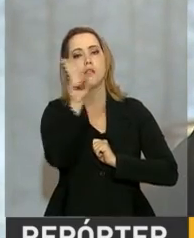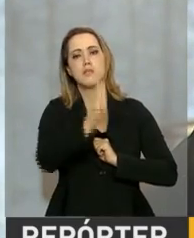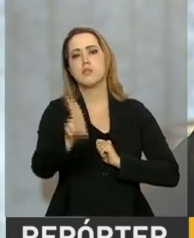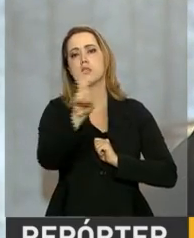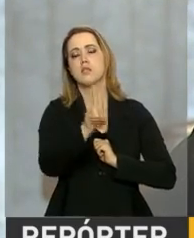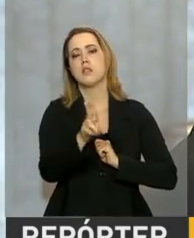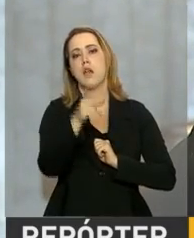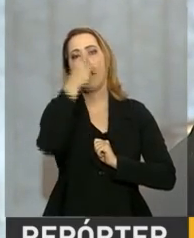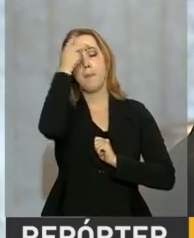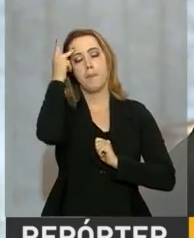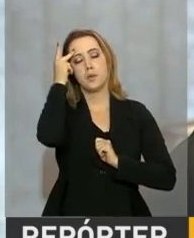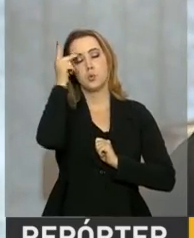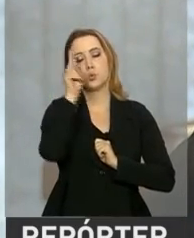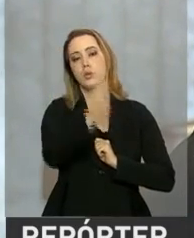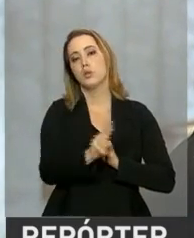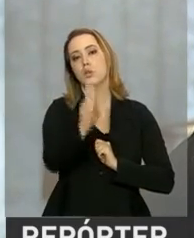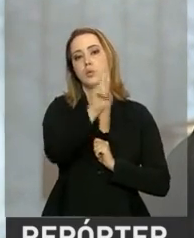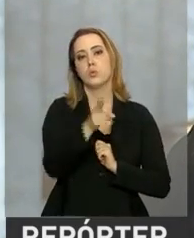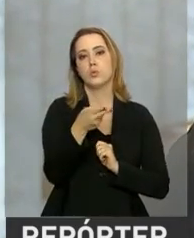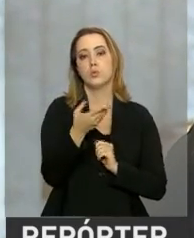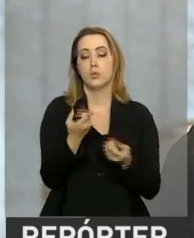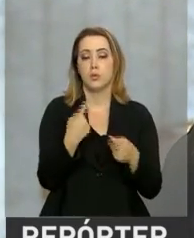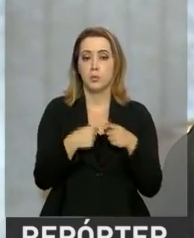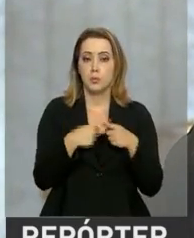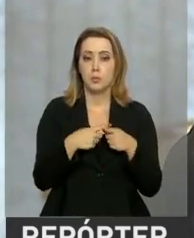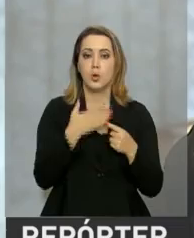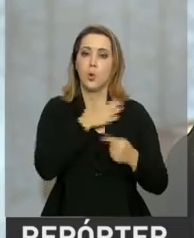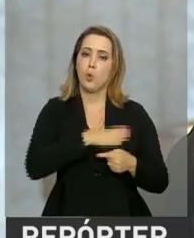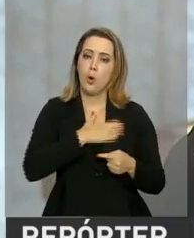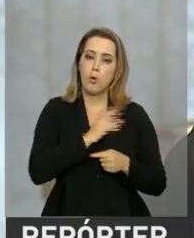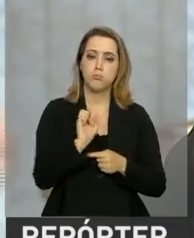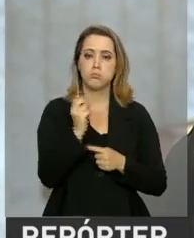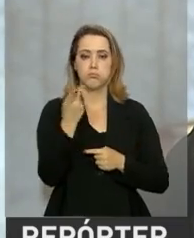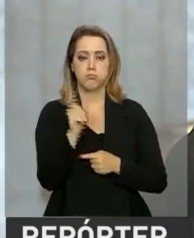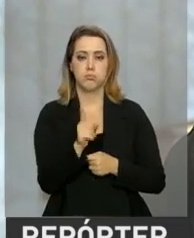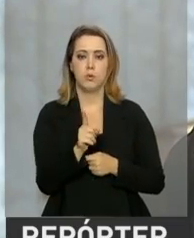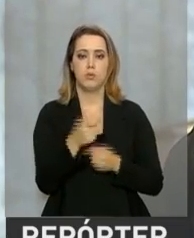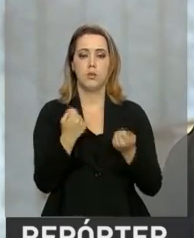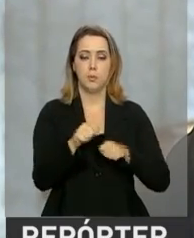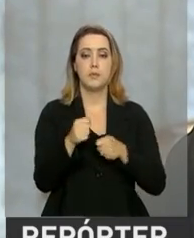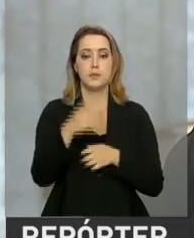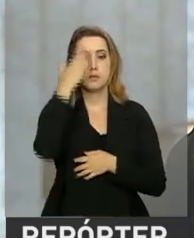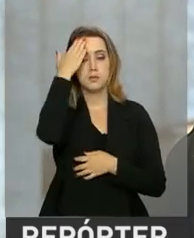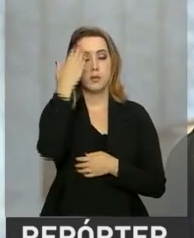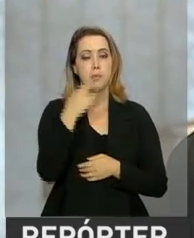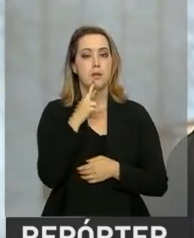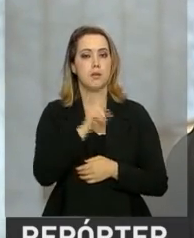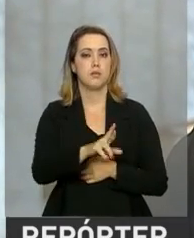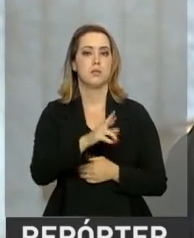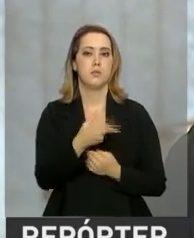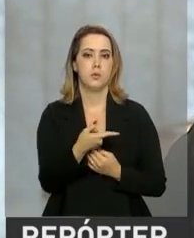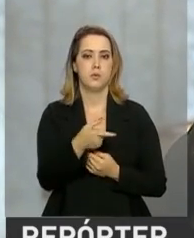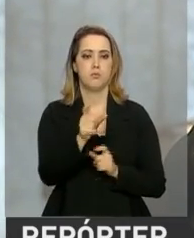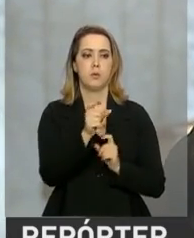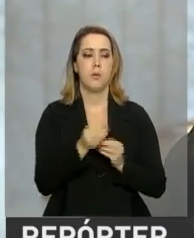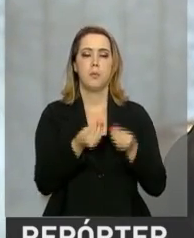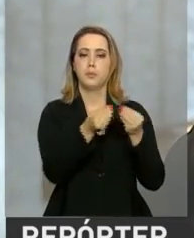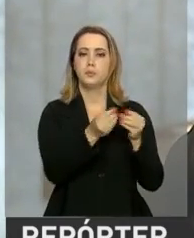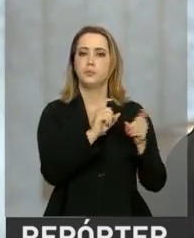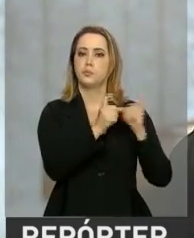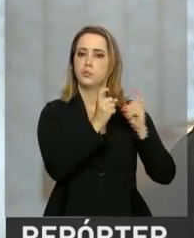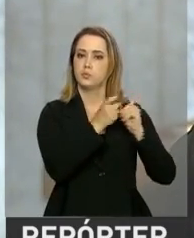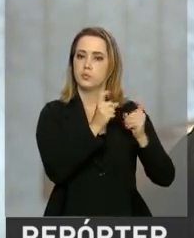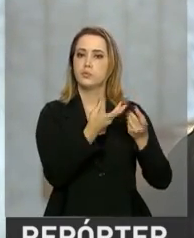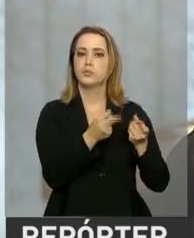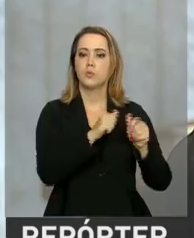se manifesta que não está gostando de algo trata tem que ter essa resposta o gestor para que ele possa fazer sua melhor